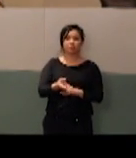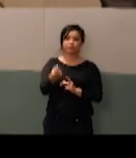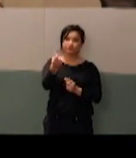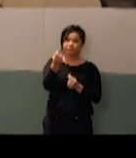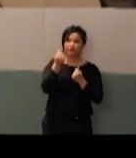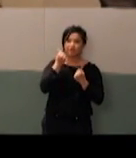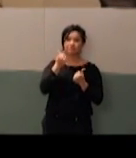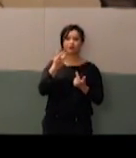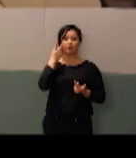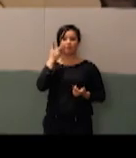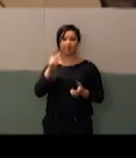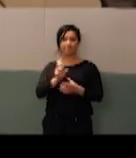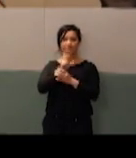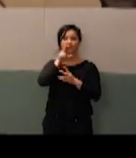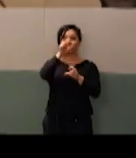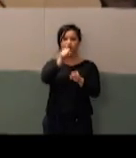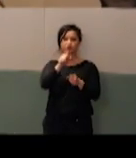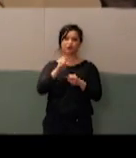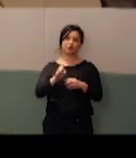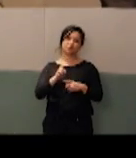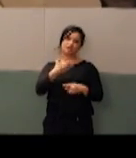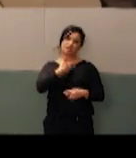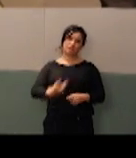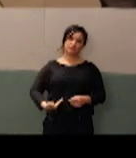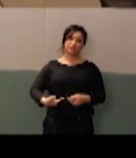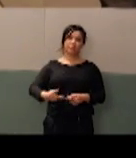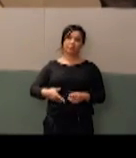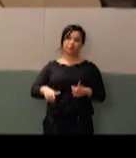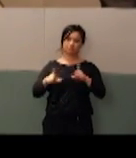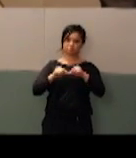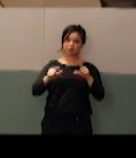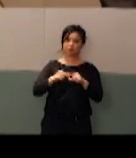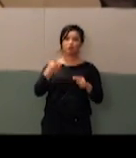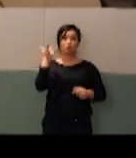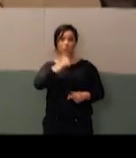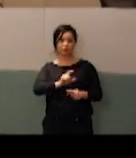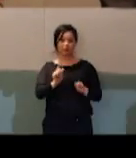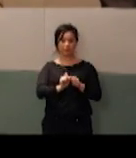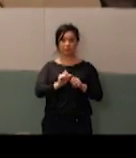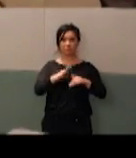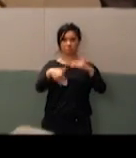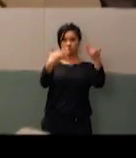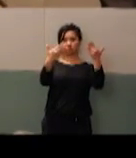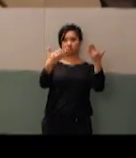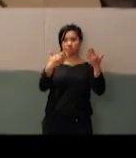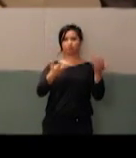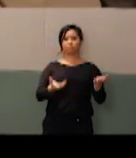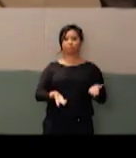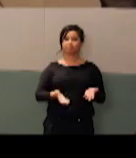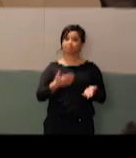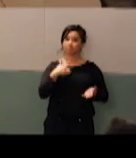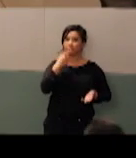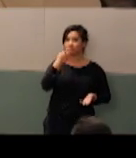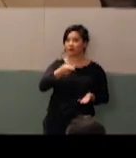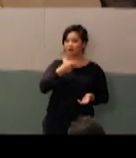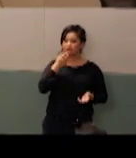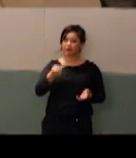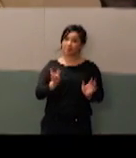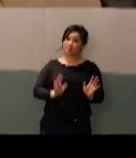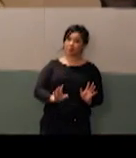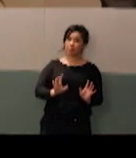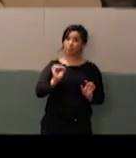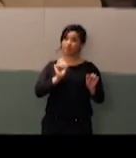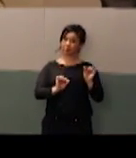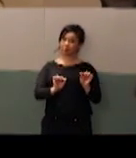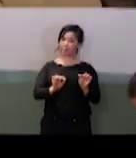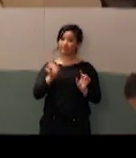forma, a gente induza ao desenvolvimento. Eu diria, num ditado popular, cada macaco